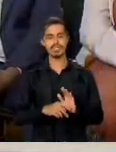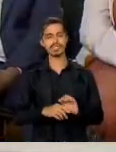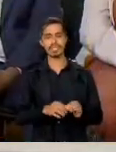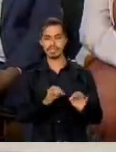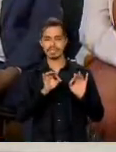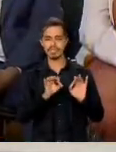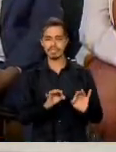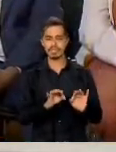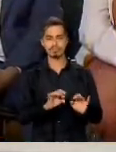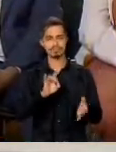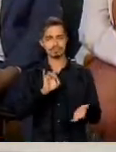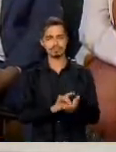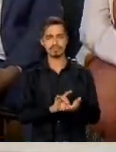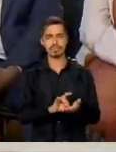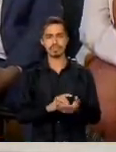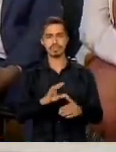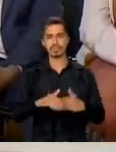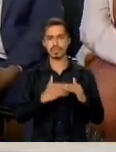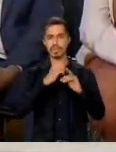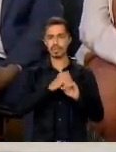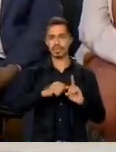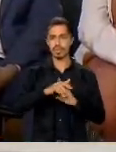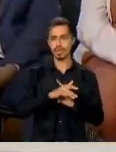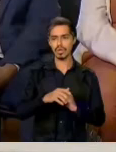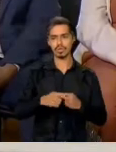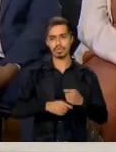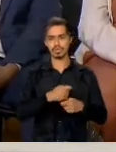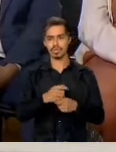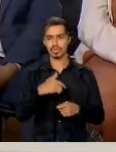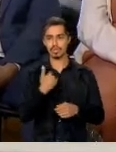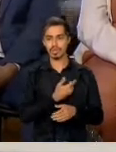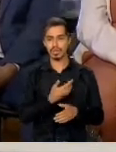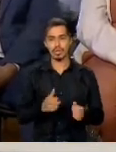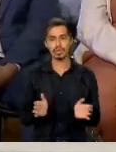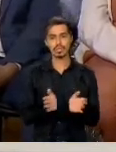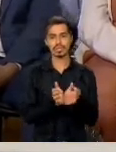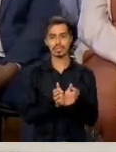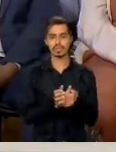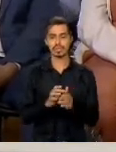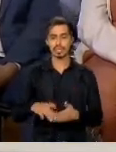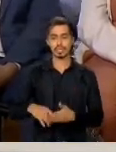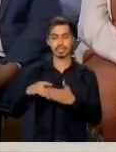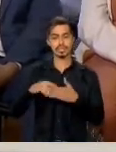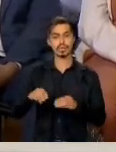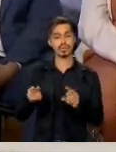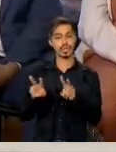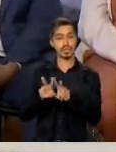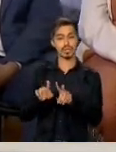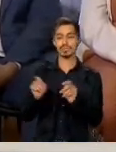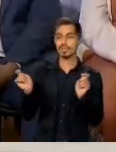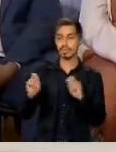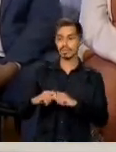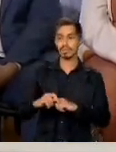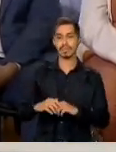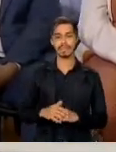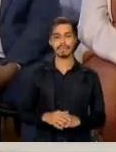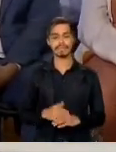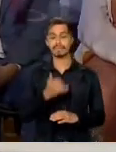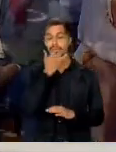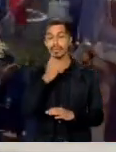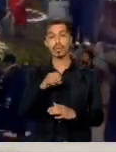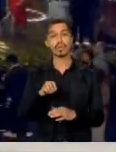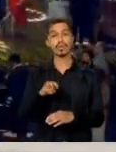desenvolvimento socioeconômico que nosso time, liderado pelo Wellington, foi capaz de desenvolver. Agora, é